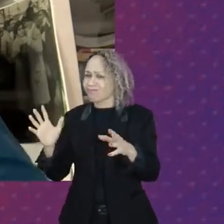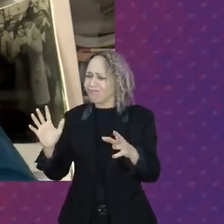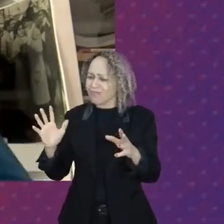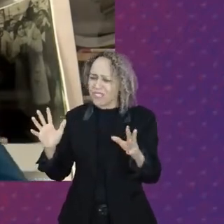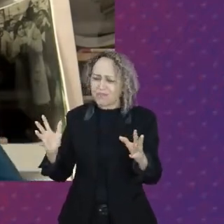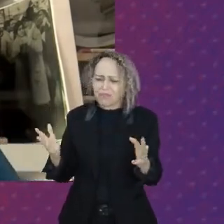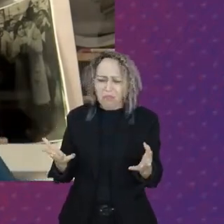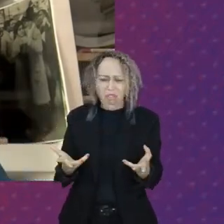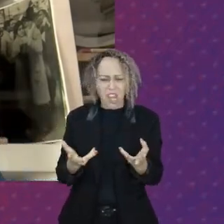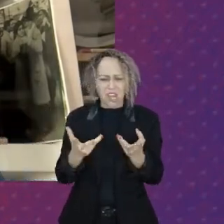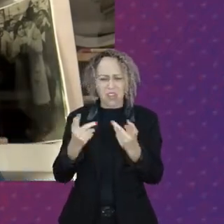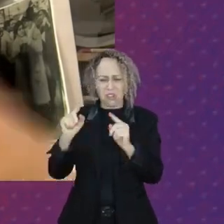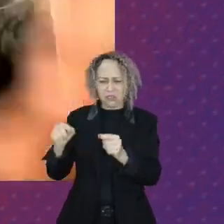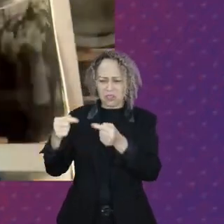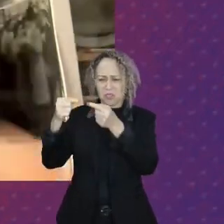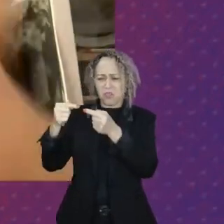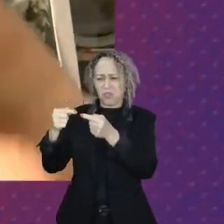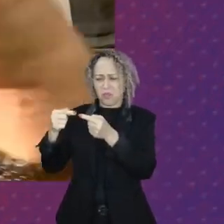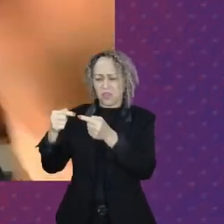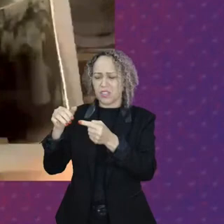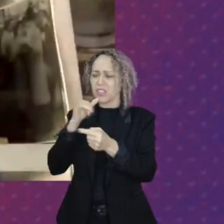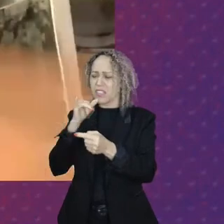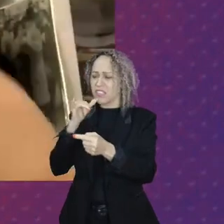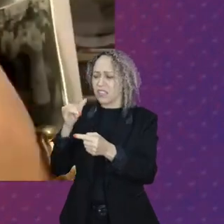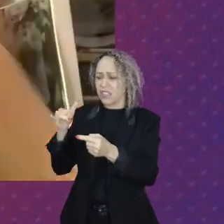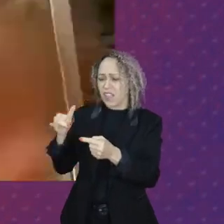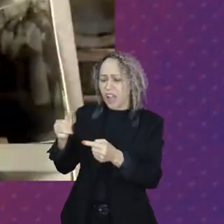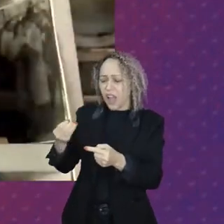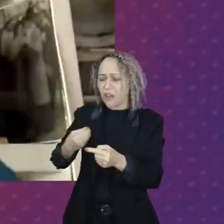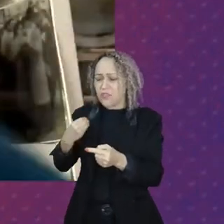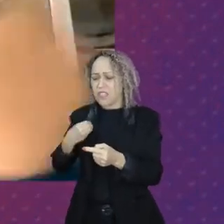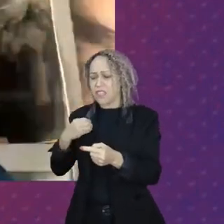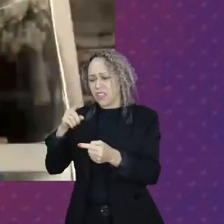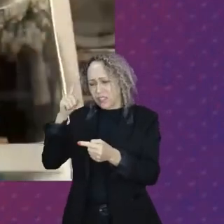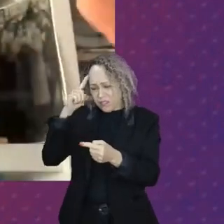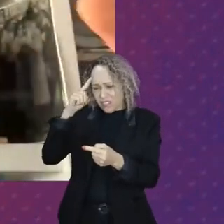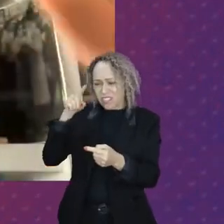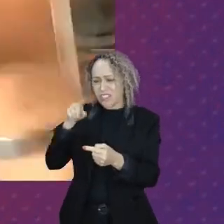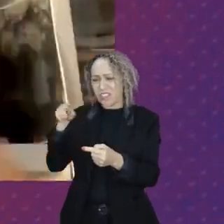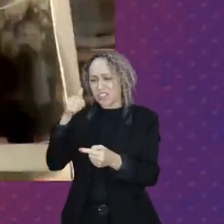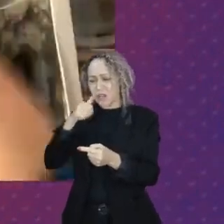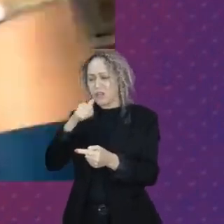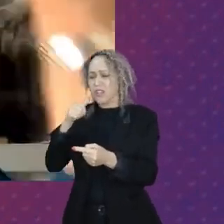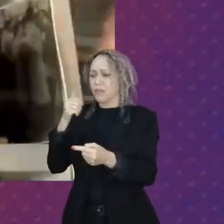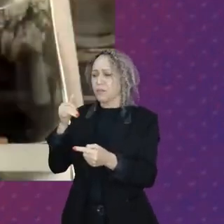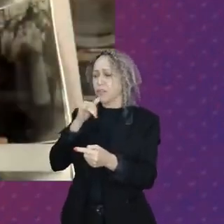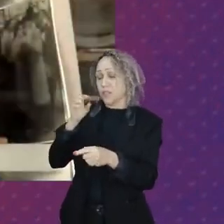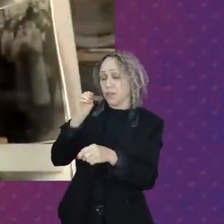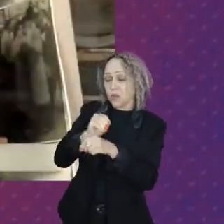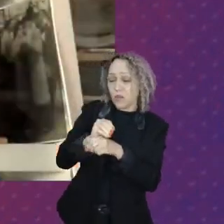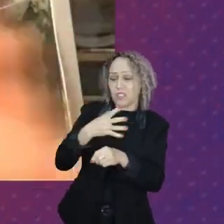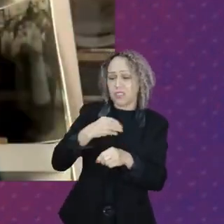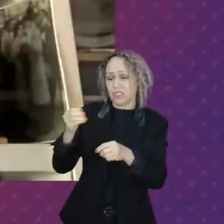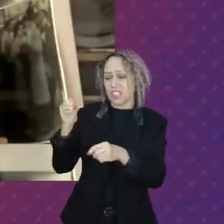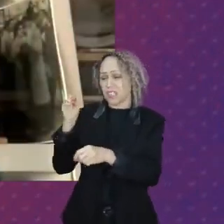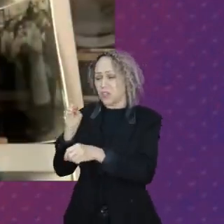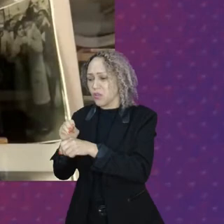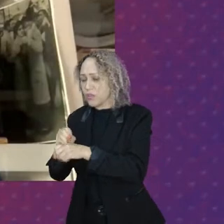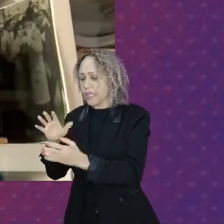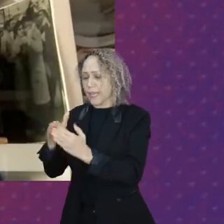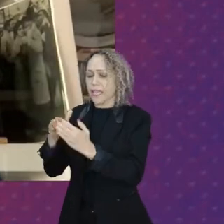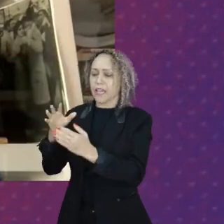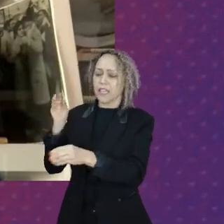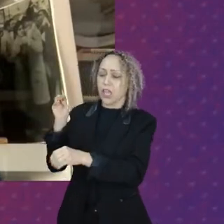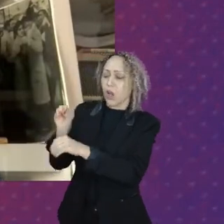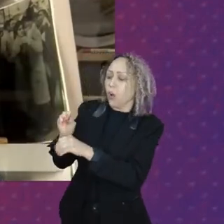tudo que ela faz em relação aos filhos, ao trabalho, aos idosos, aos cuidados com a família, no sentido ampliado, que